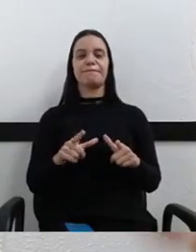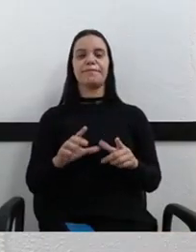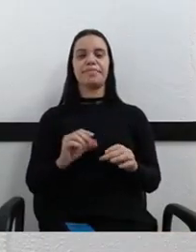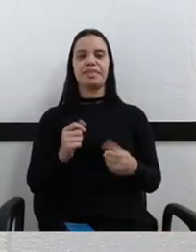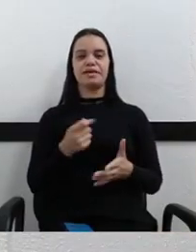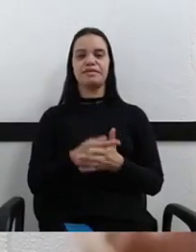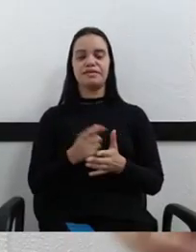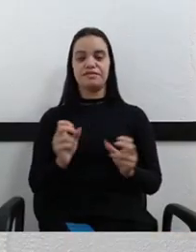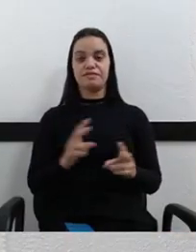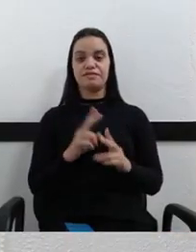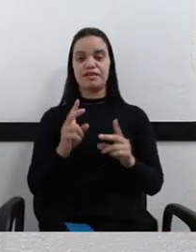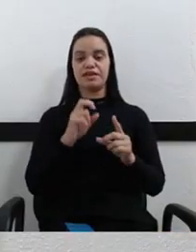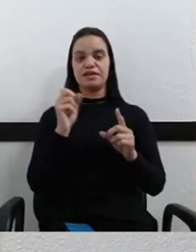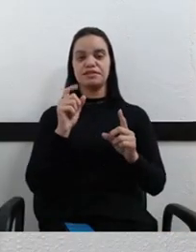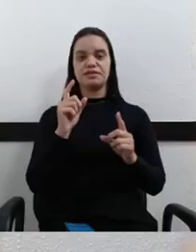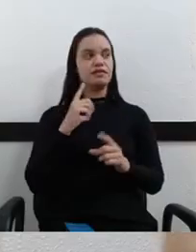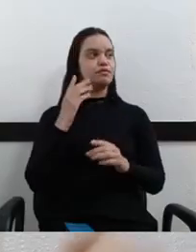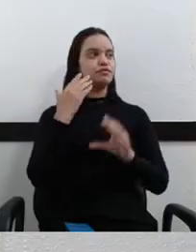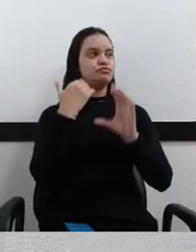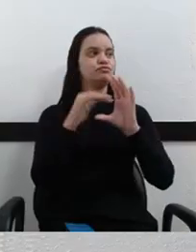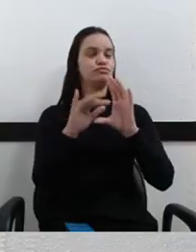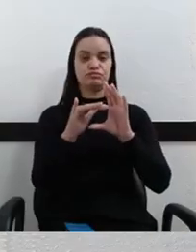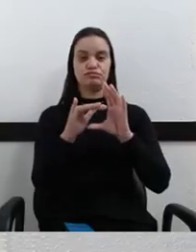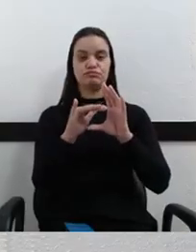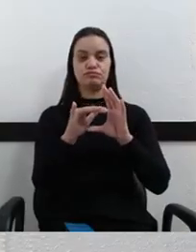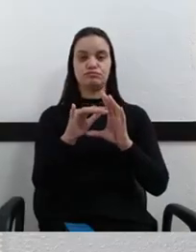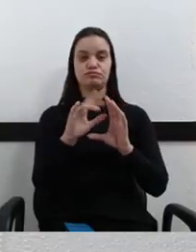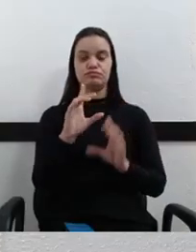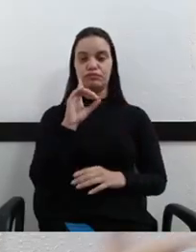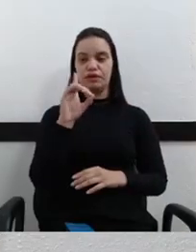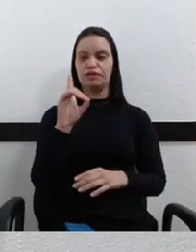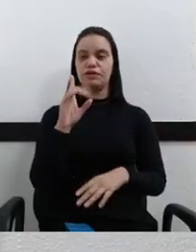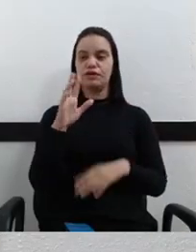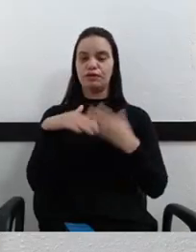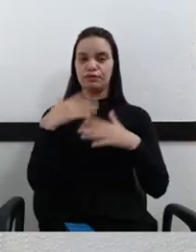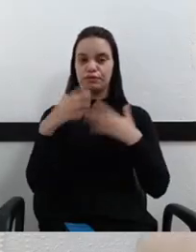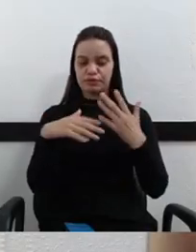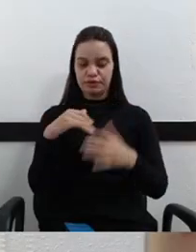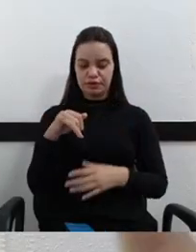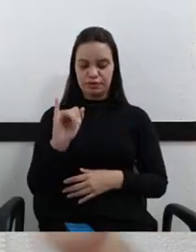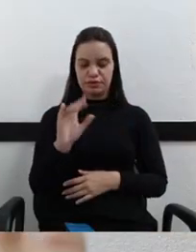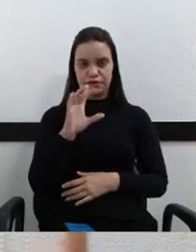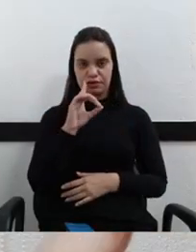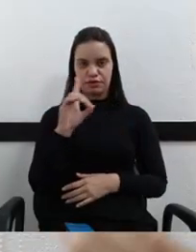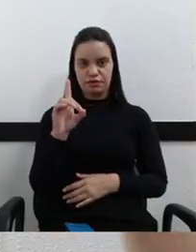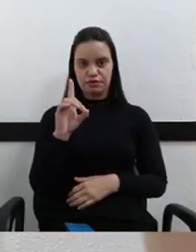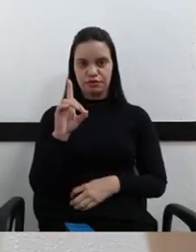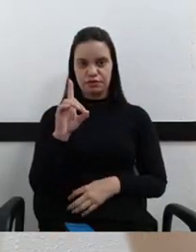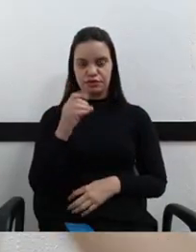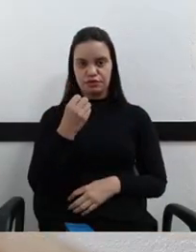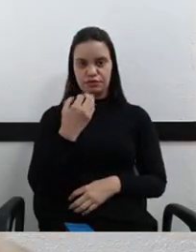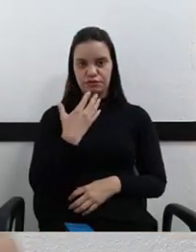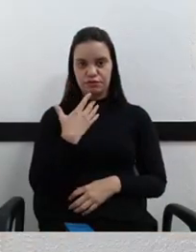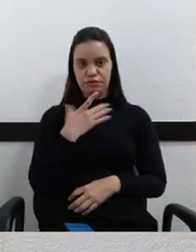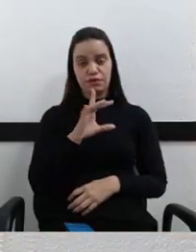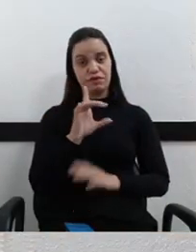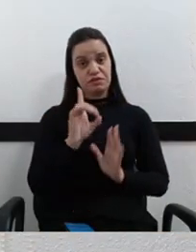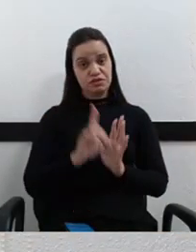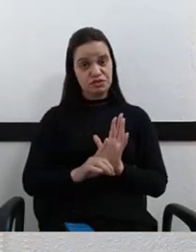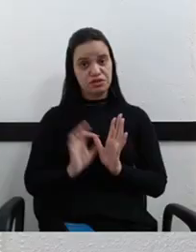ganha aquele dia, aí depois que ele ganha o dia, ele lança o dia para ir indeferido, aí o dia vai ser indeferido. Se o dia for indeferido, aí sim ele faz direito àquela